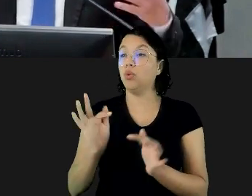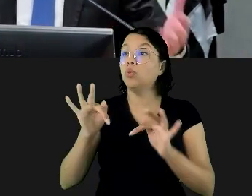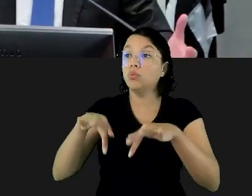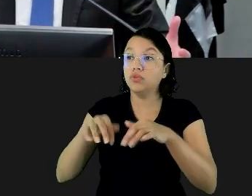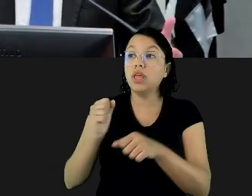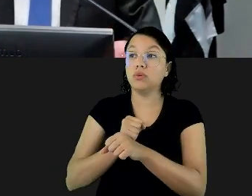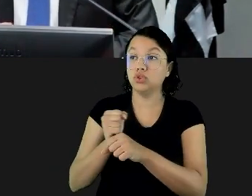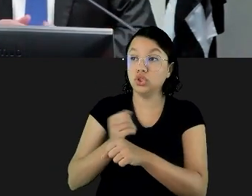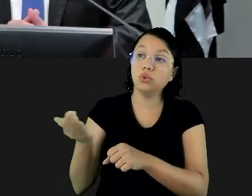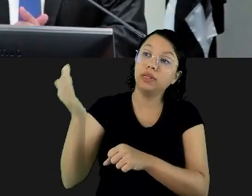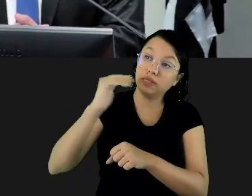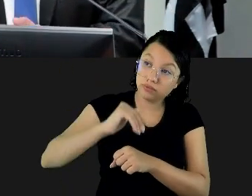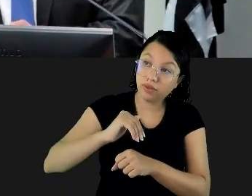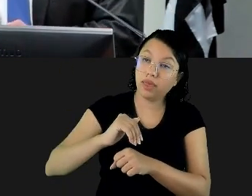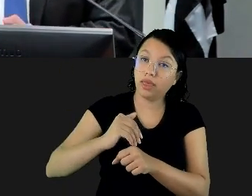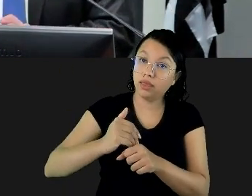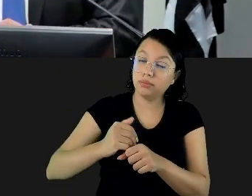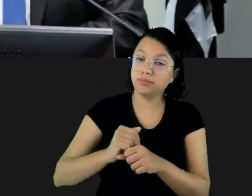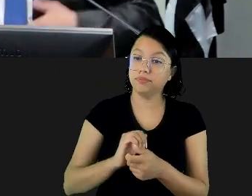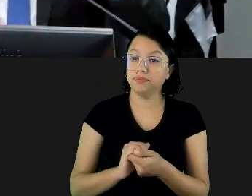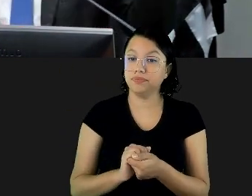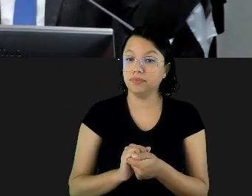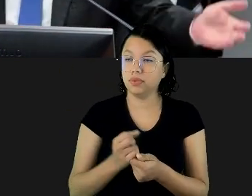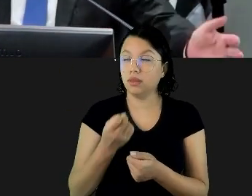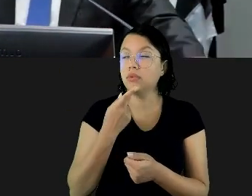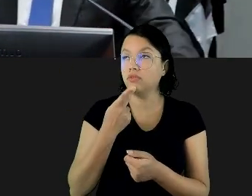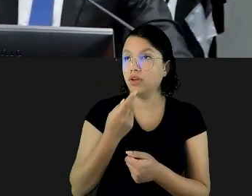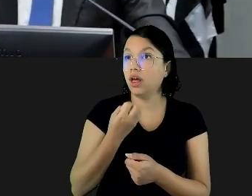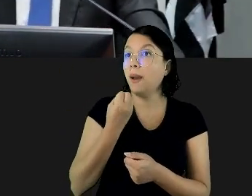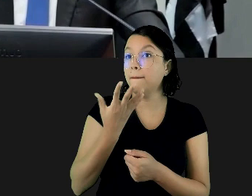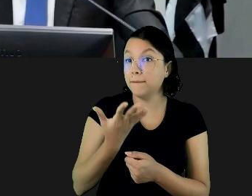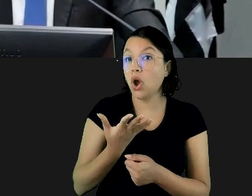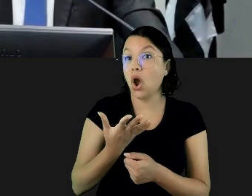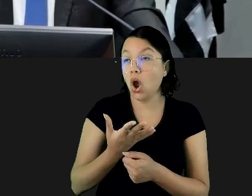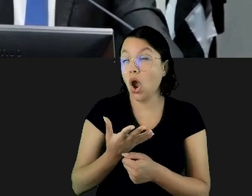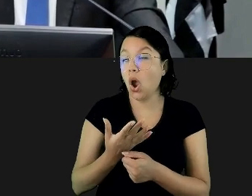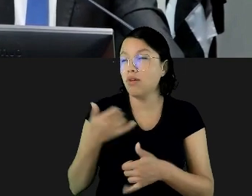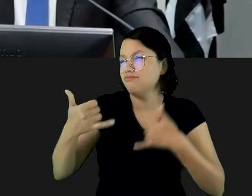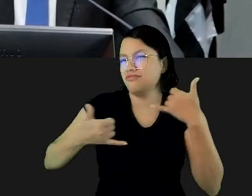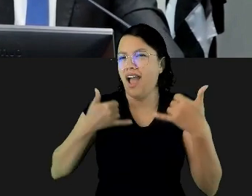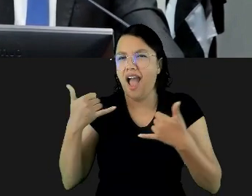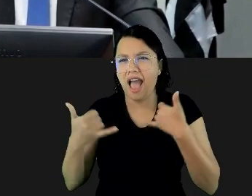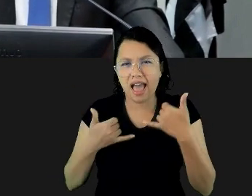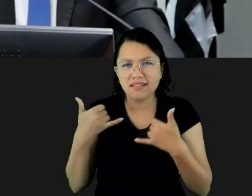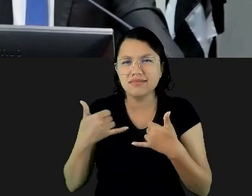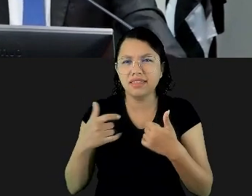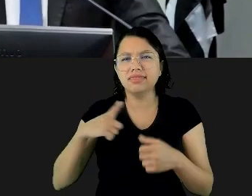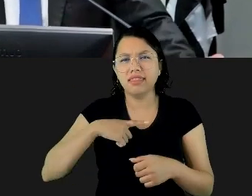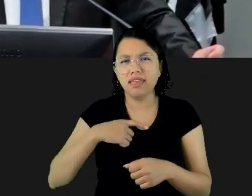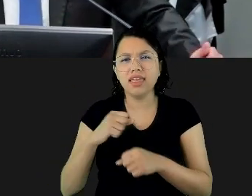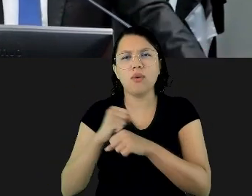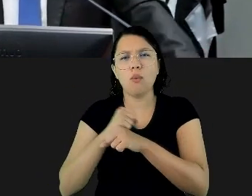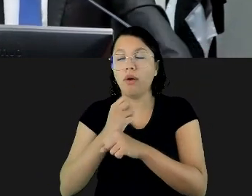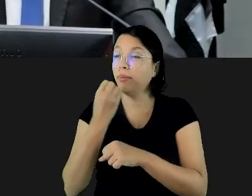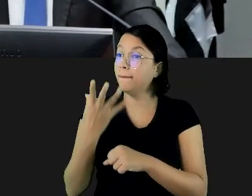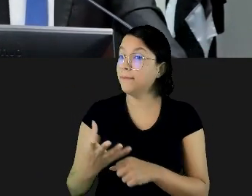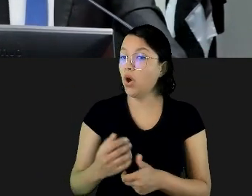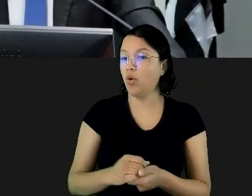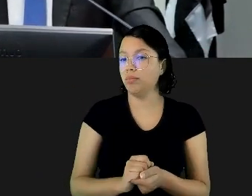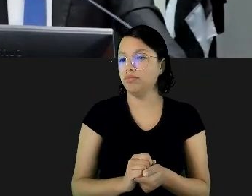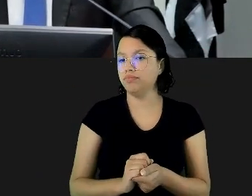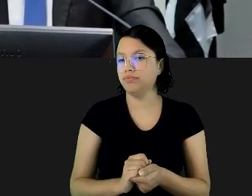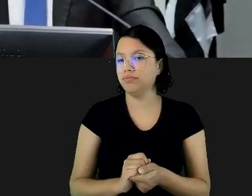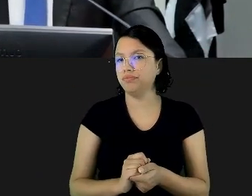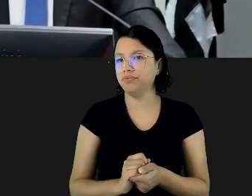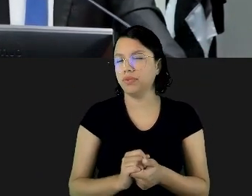dar boas festas, desejar um ano promissor. Eu falei, eu vou falar para ele sobre a rota